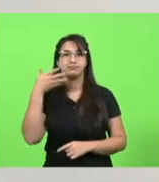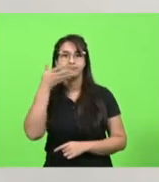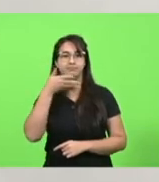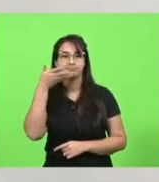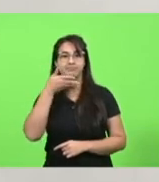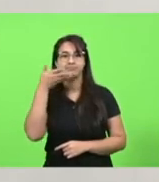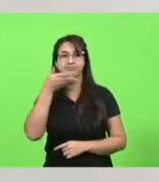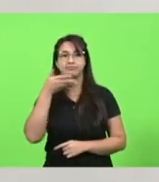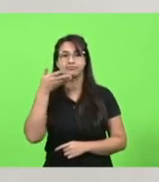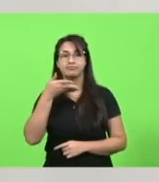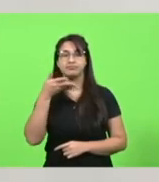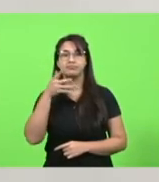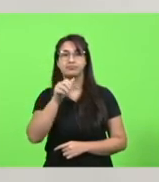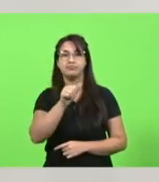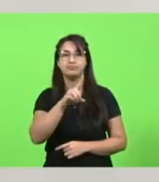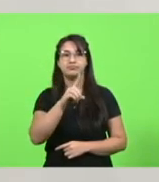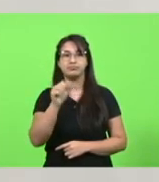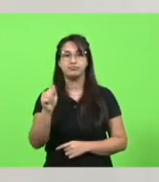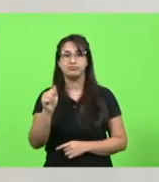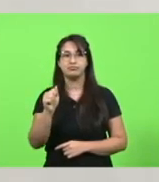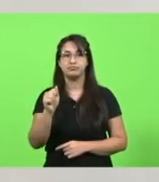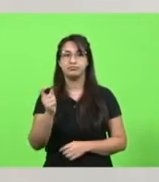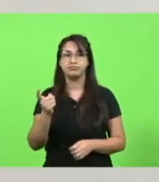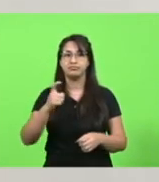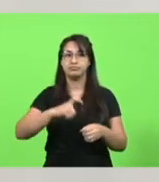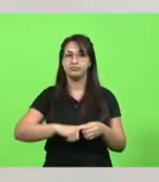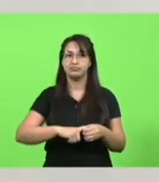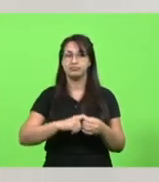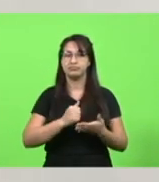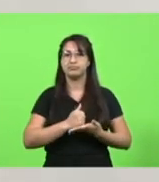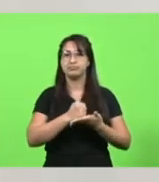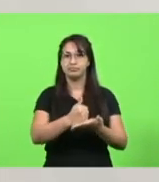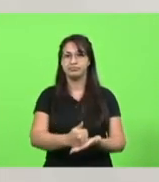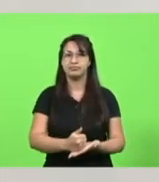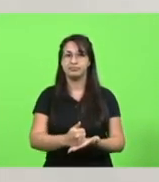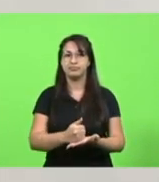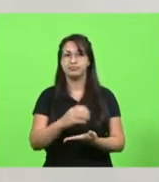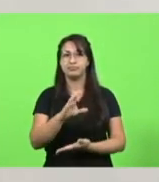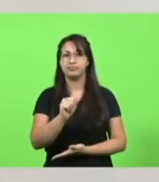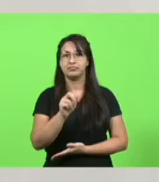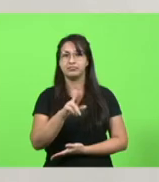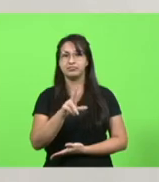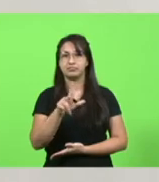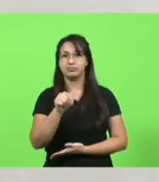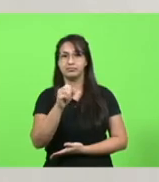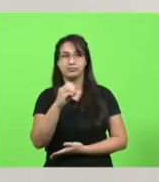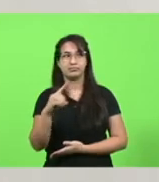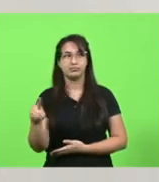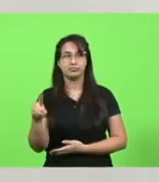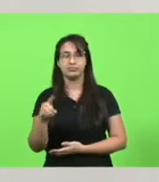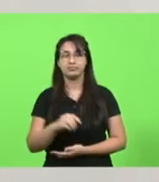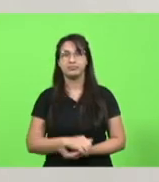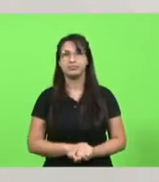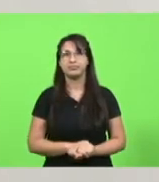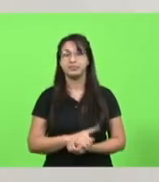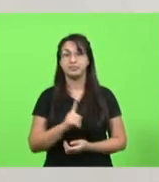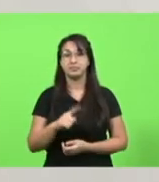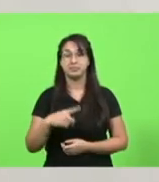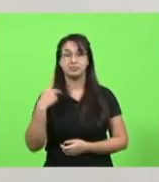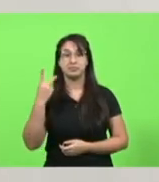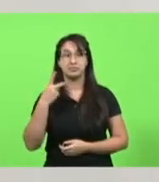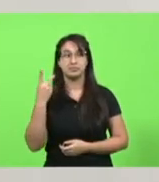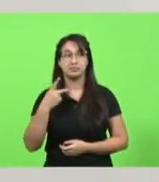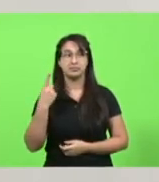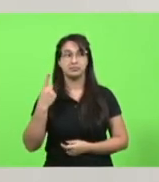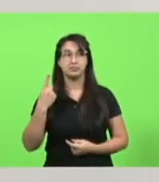como membro da Comissão de Apoio ao Carvão Mineral da Frente. Realmente, essa política pública, o governo